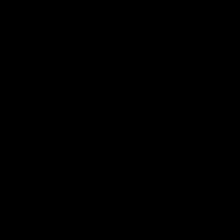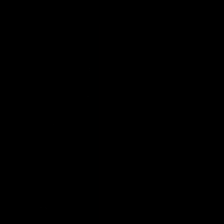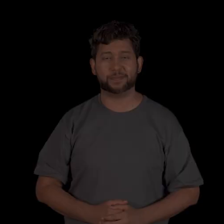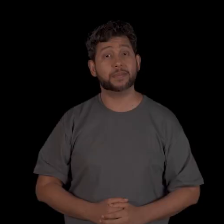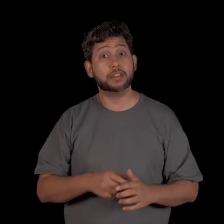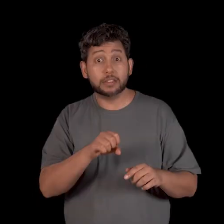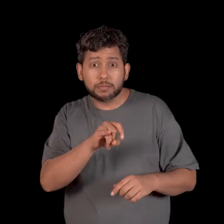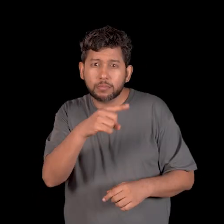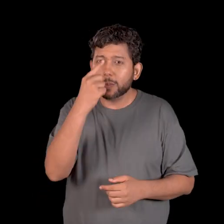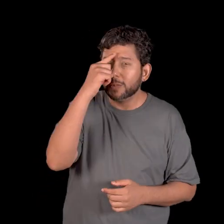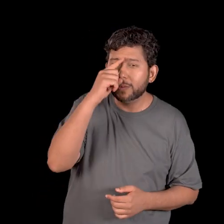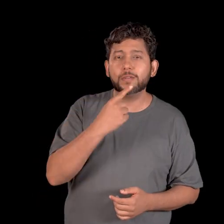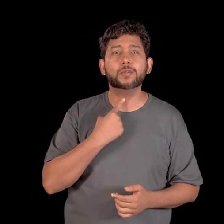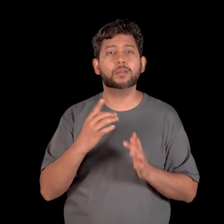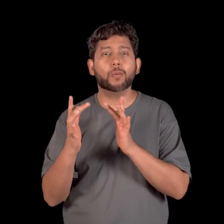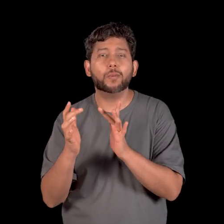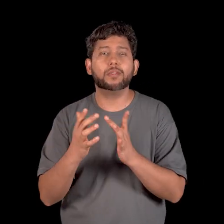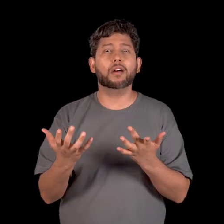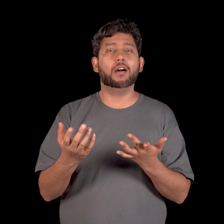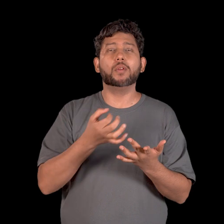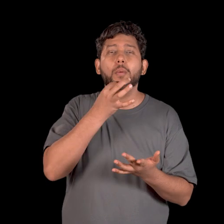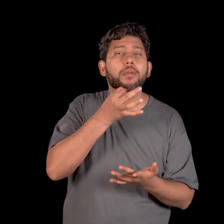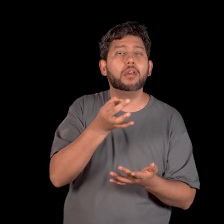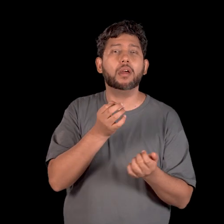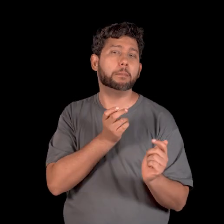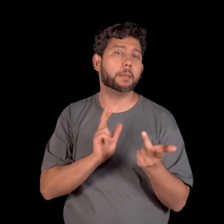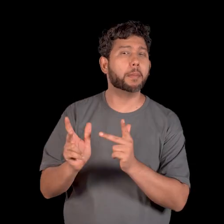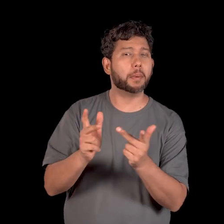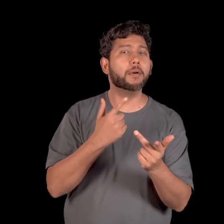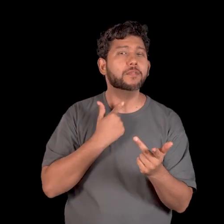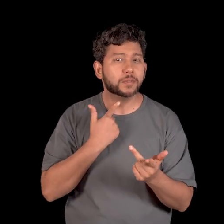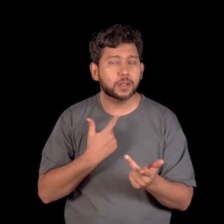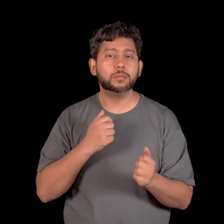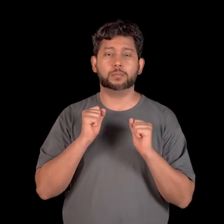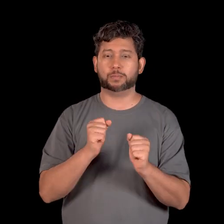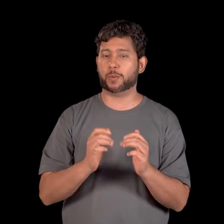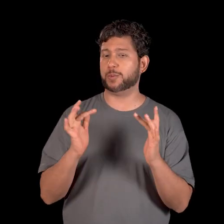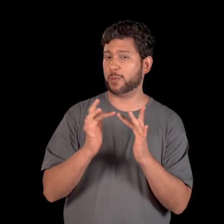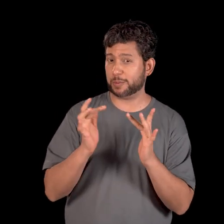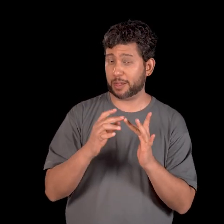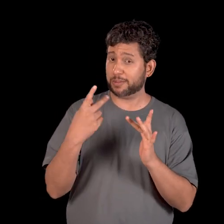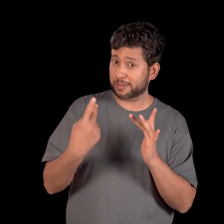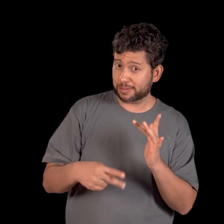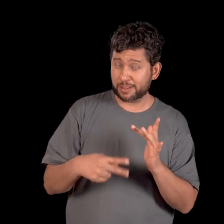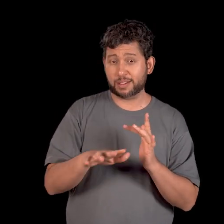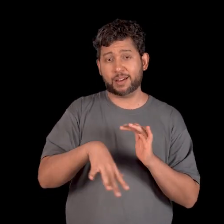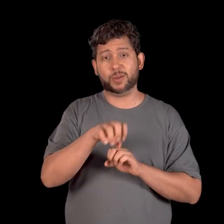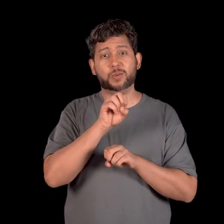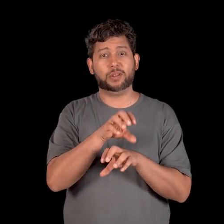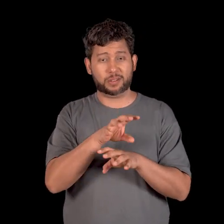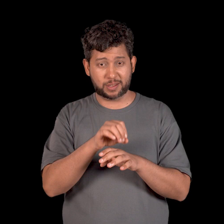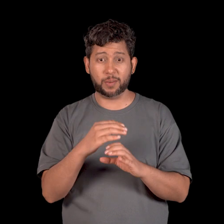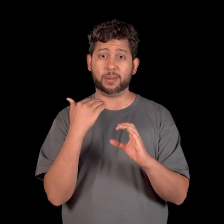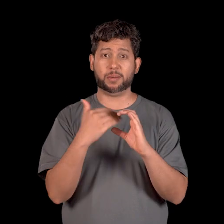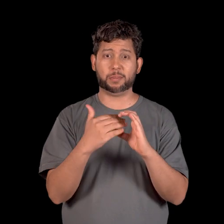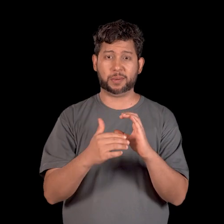www.belavistacultural.com.br. Em caso de dúvidas ou, mesmo se quiser trocar ideias sobre o projeto, entre em contato com o nosso departamento